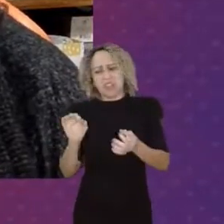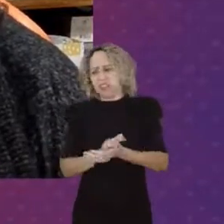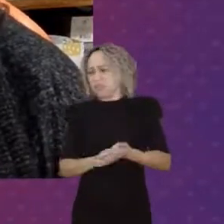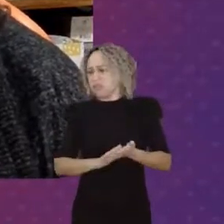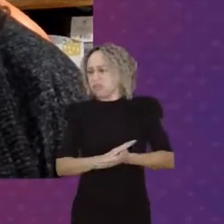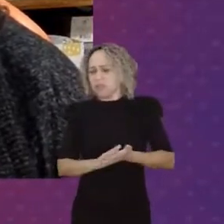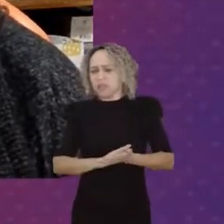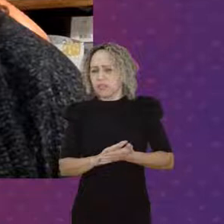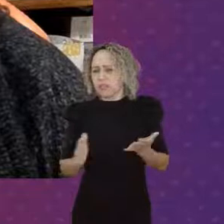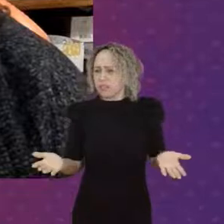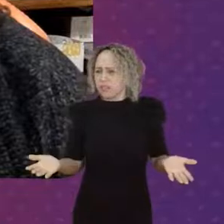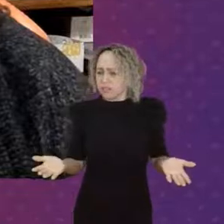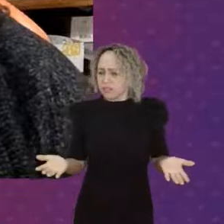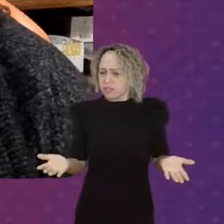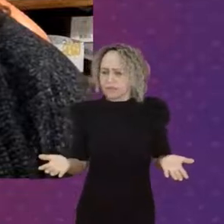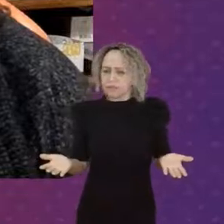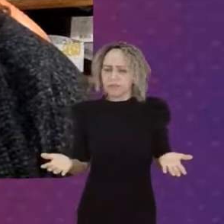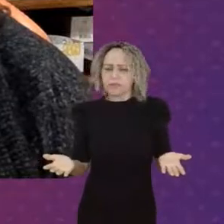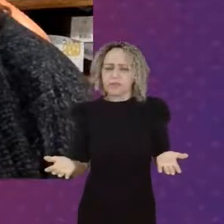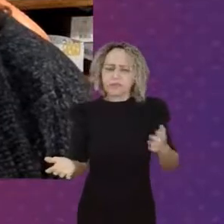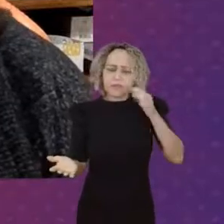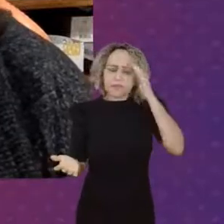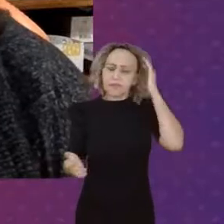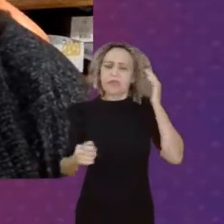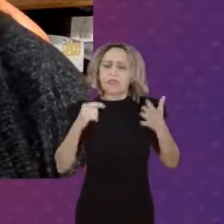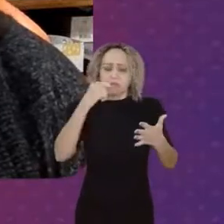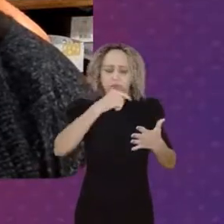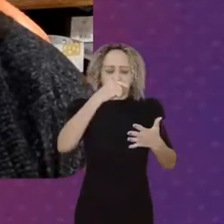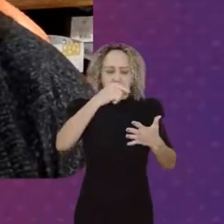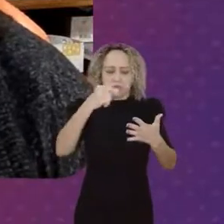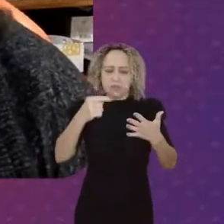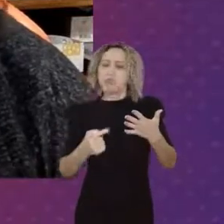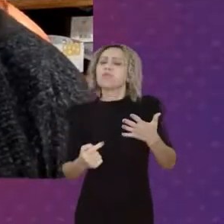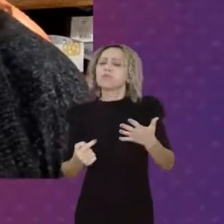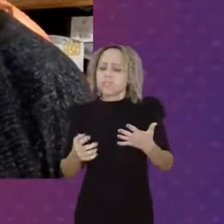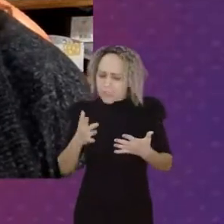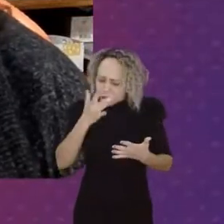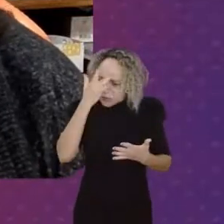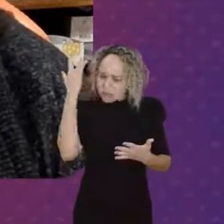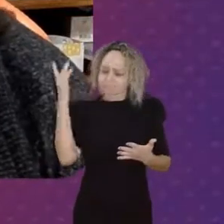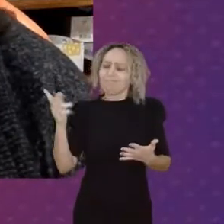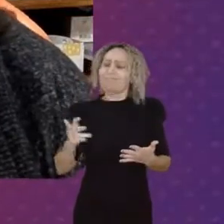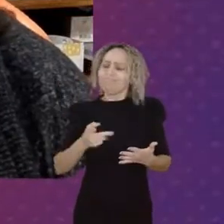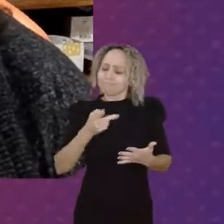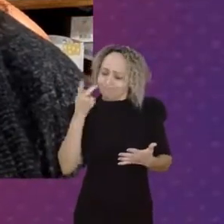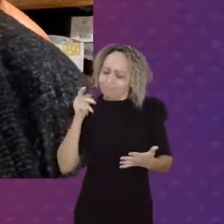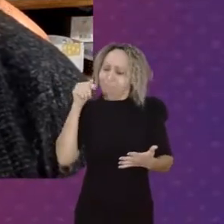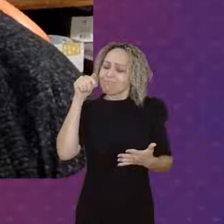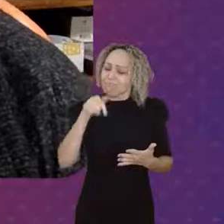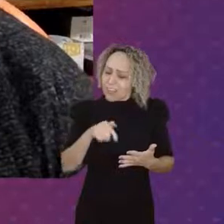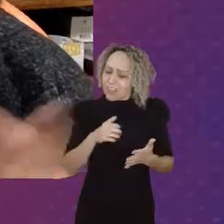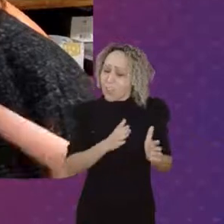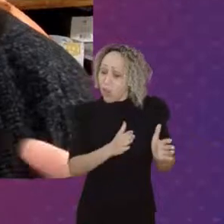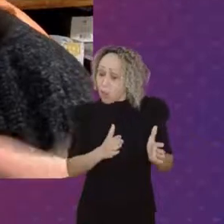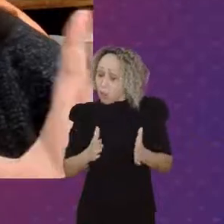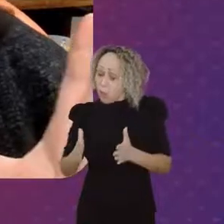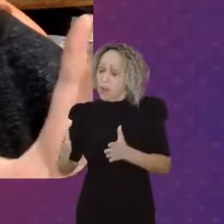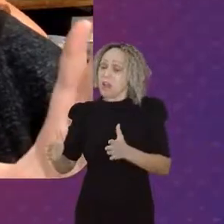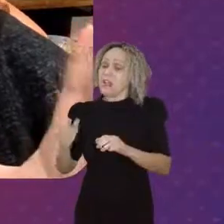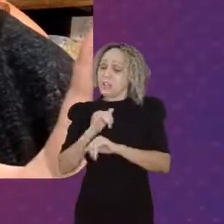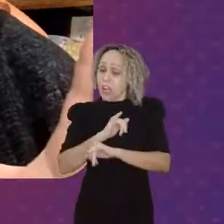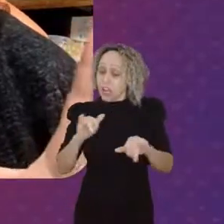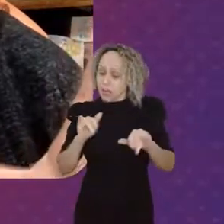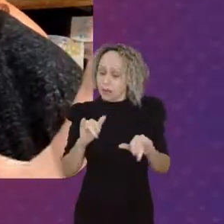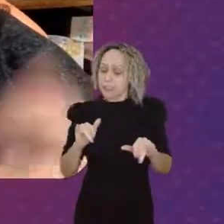né, esses pontos vão aparecer na sua campanha e você vai ter que lidar com eles. E aí, nesse momento, eu dou